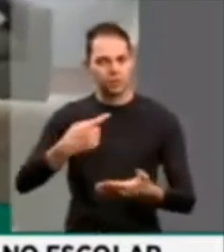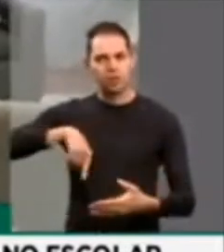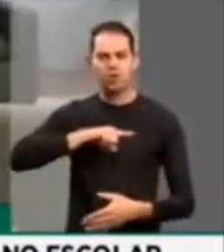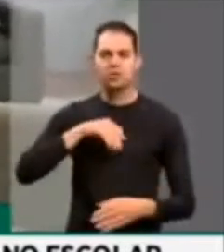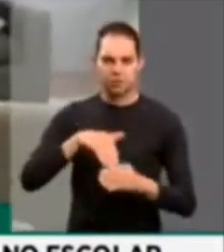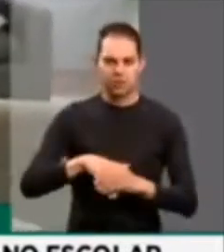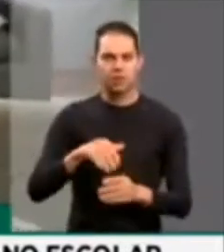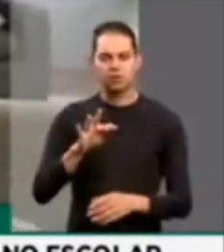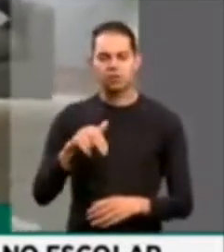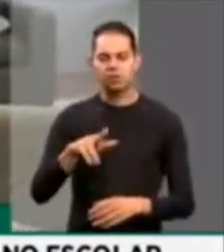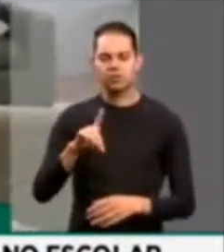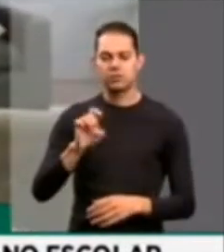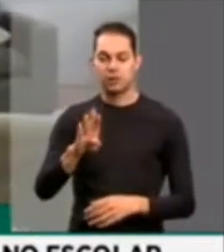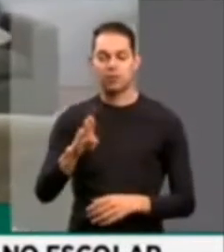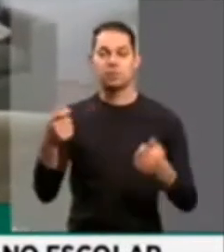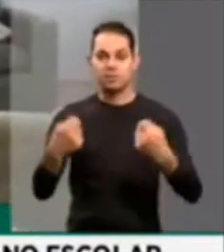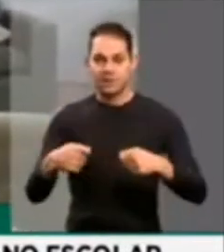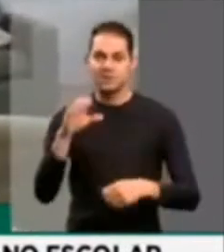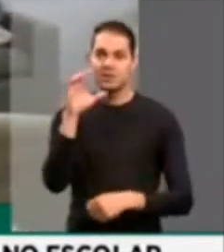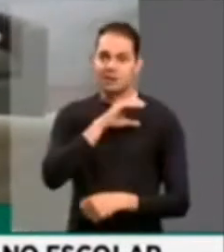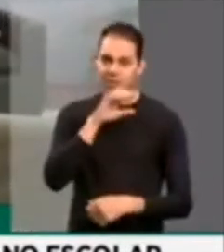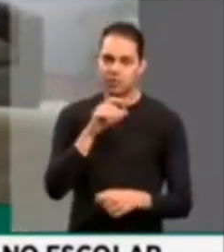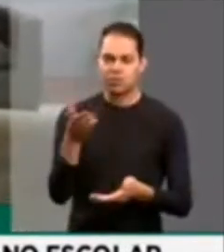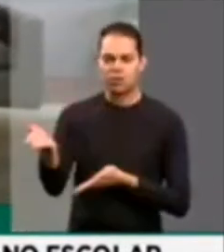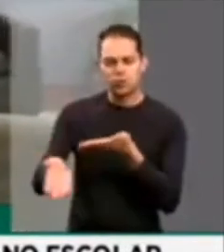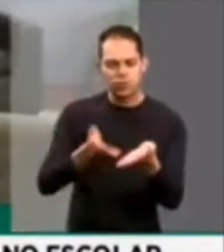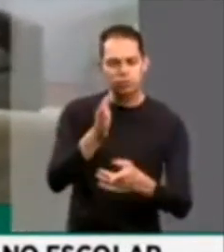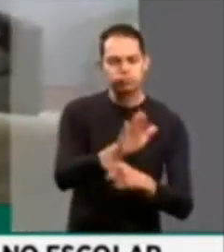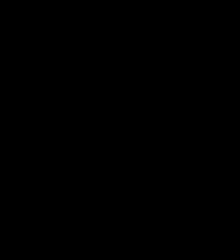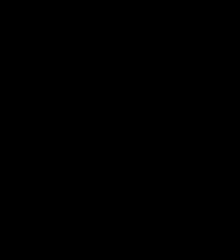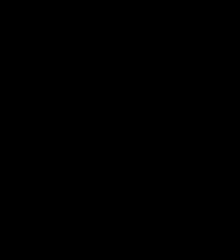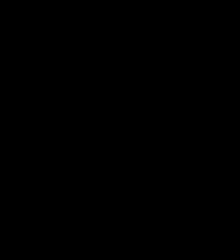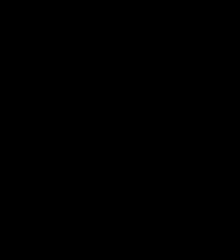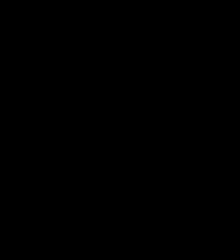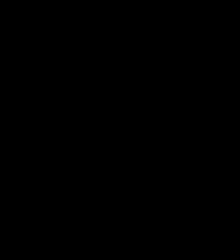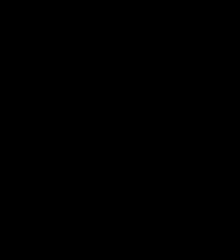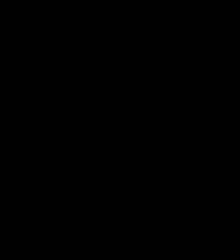Vamos votar o Fundeb o quanto antes e vamos assistir à nossa educação brasileira, senhor presidente. Obrigado.